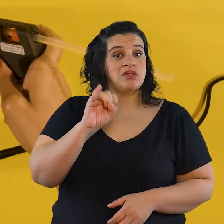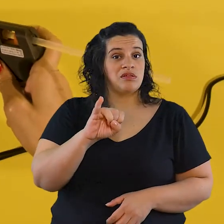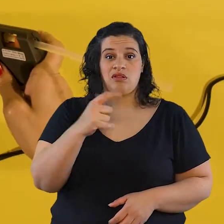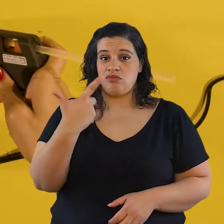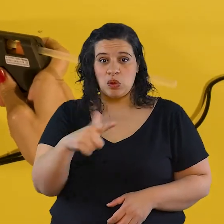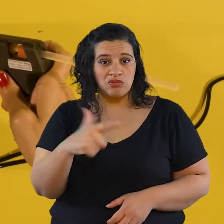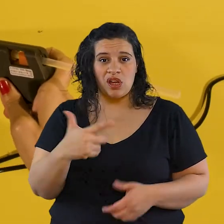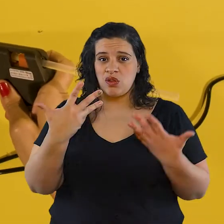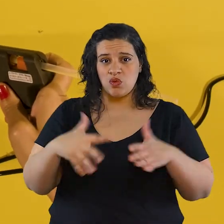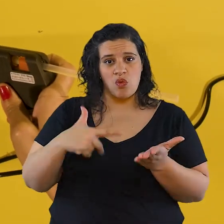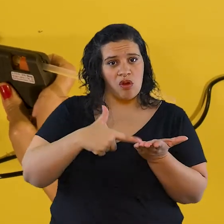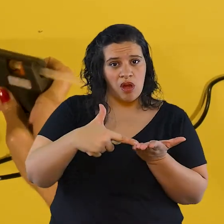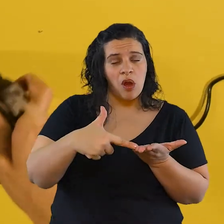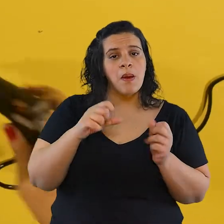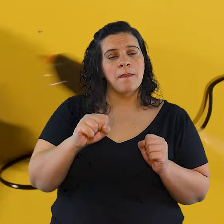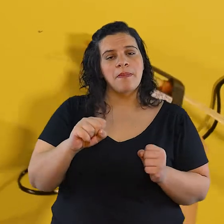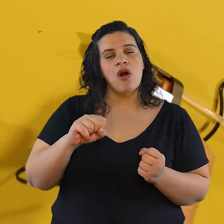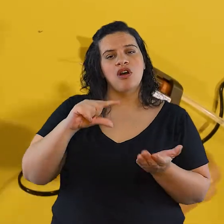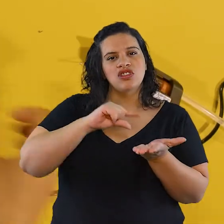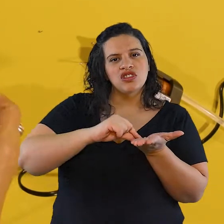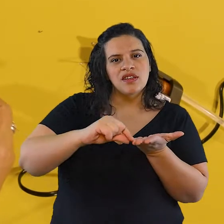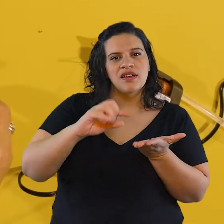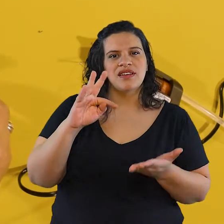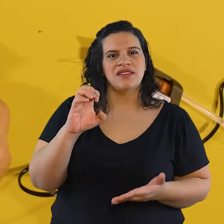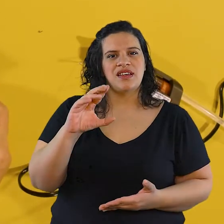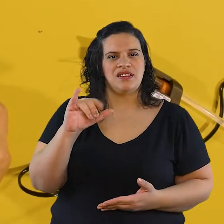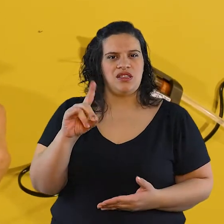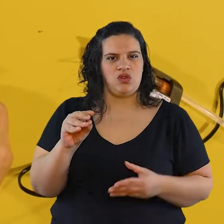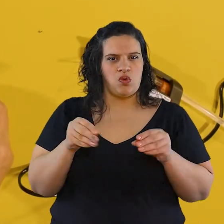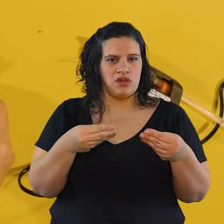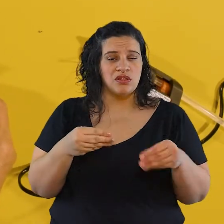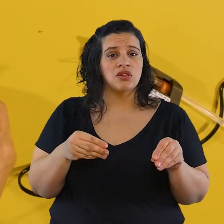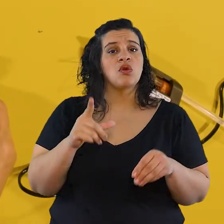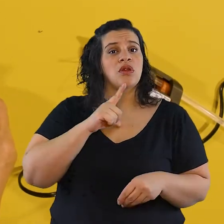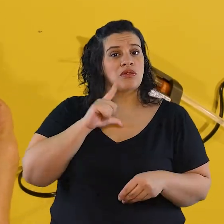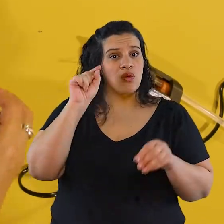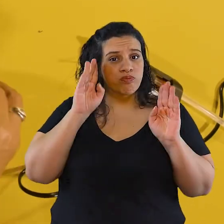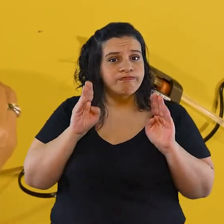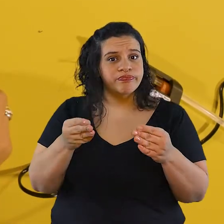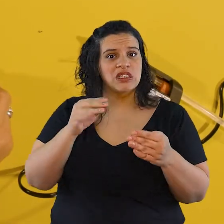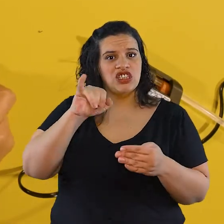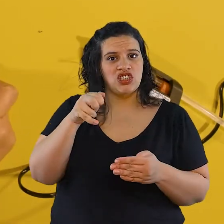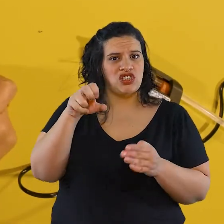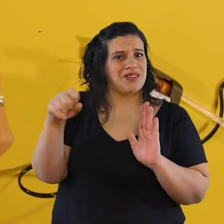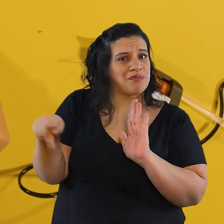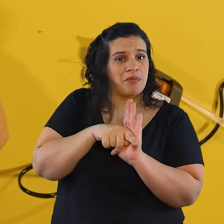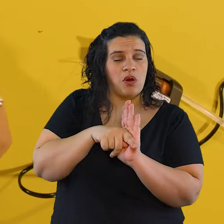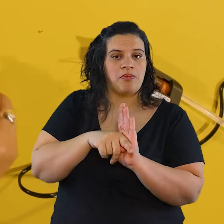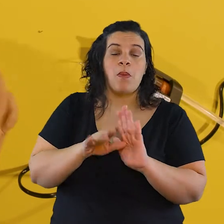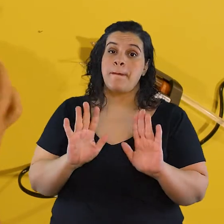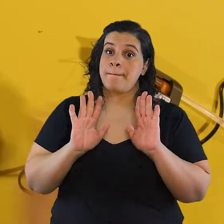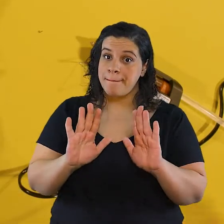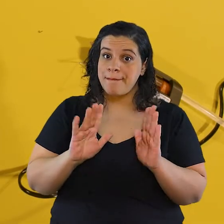Lembrando que quem não tem ou não quiser usar cola quente, tem a cola de tecido. E hoje no mercado já se acha uma cola